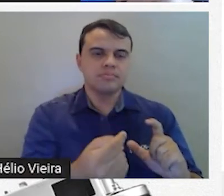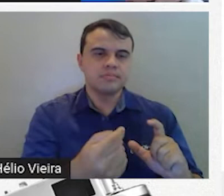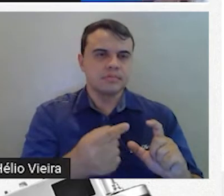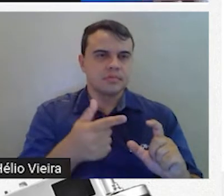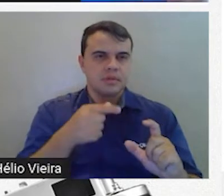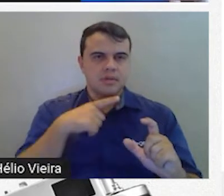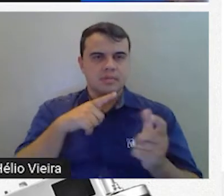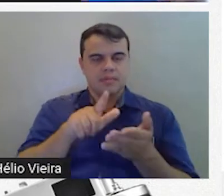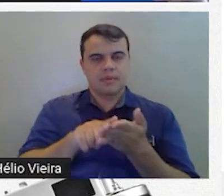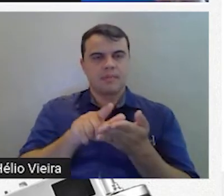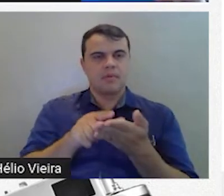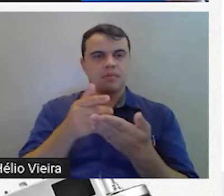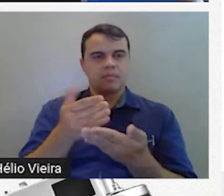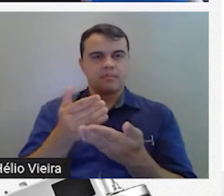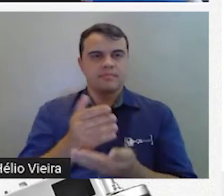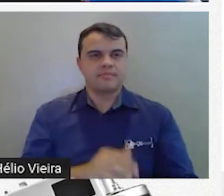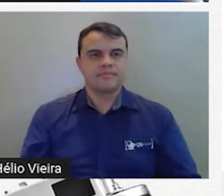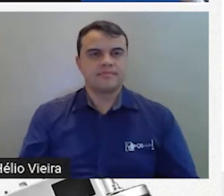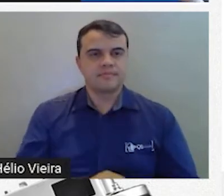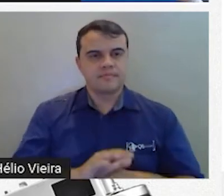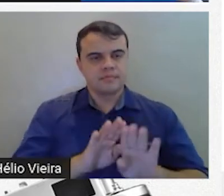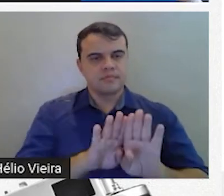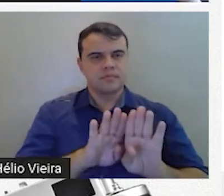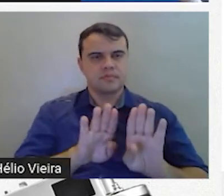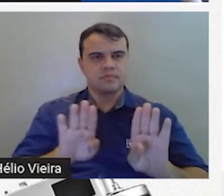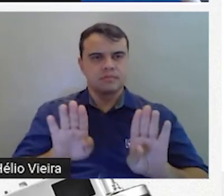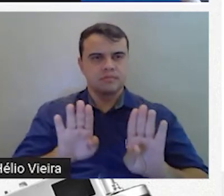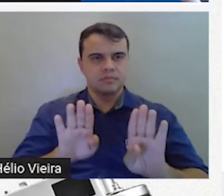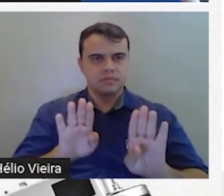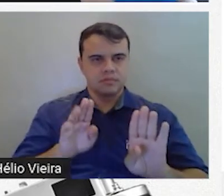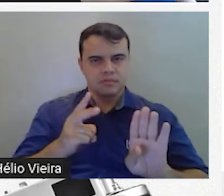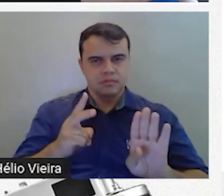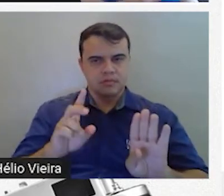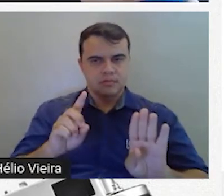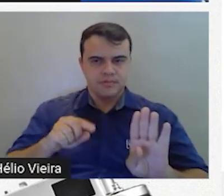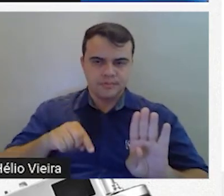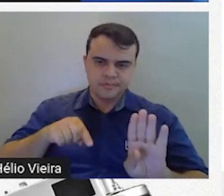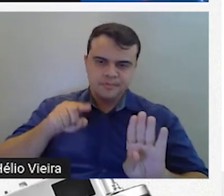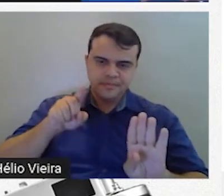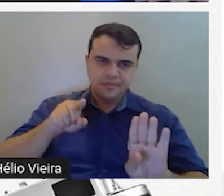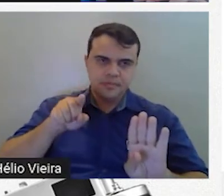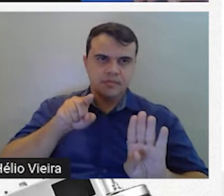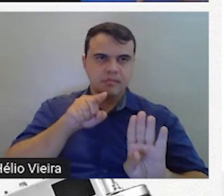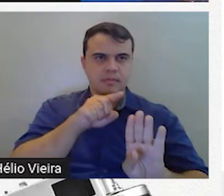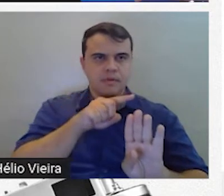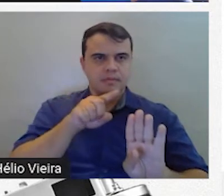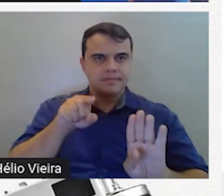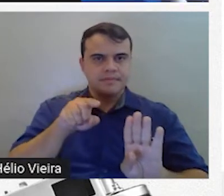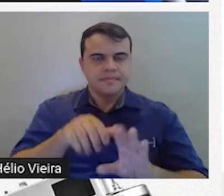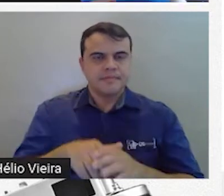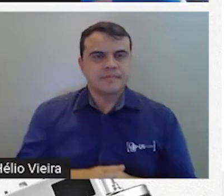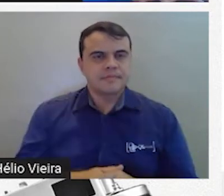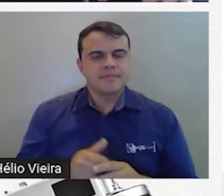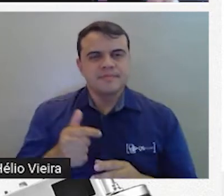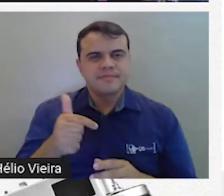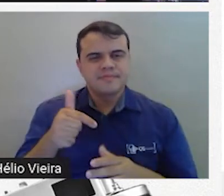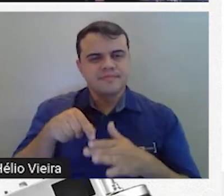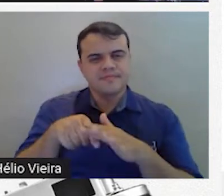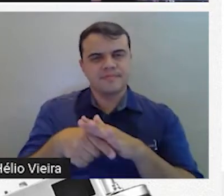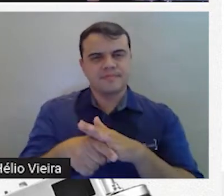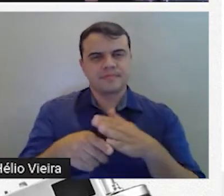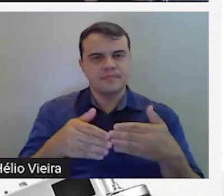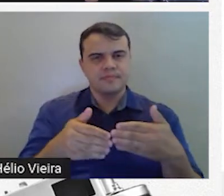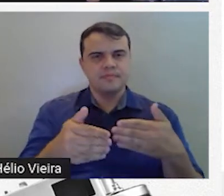papel, ele é plano, ele tem 2 dimensões, tem a altura e a largura, ele não tem